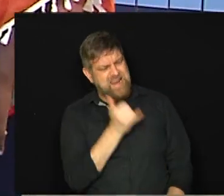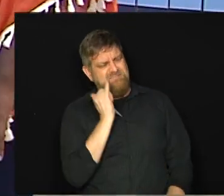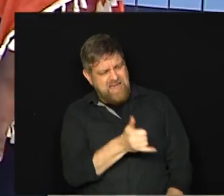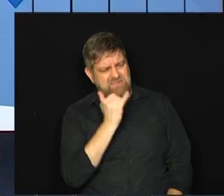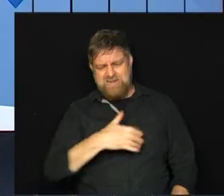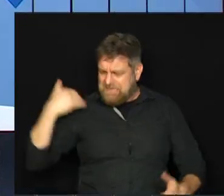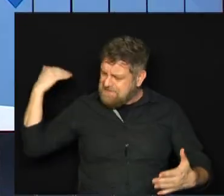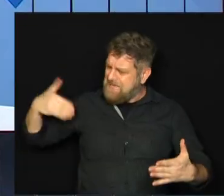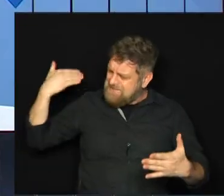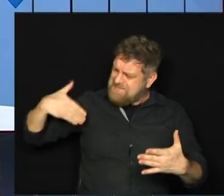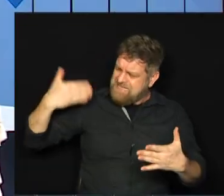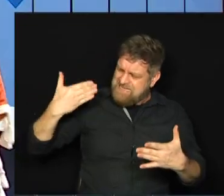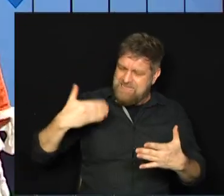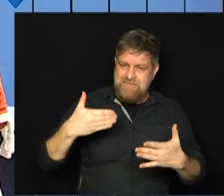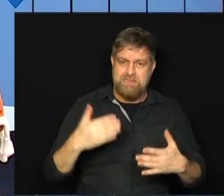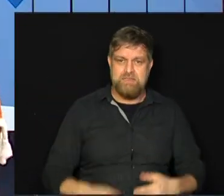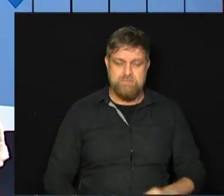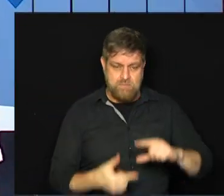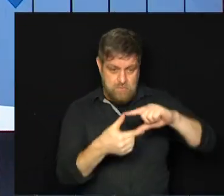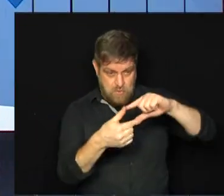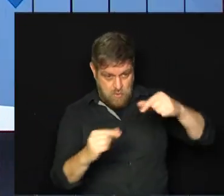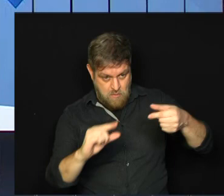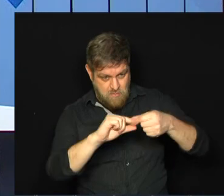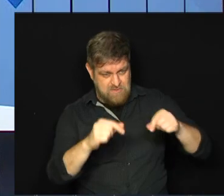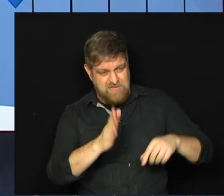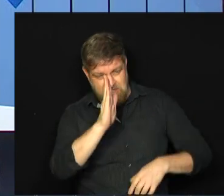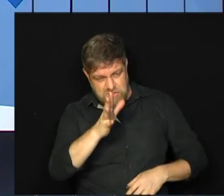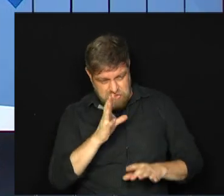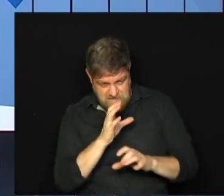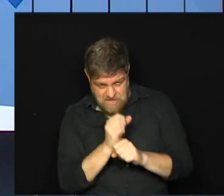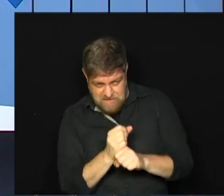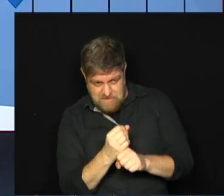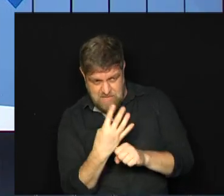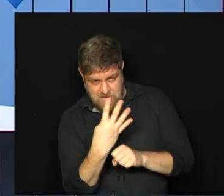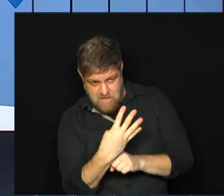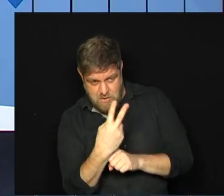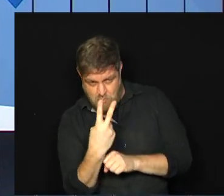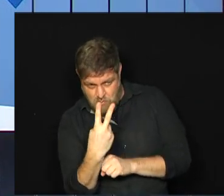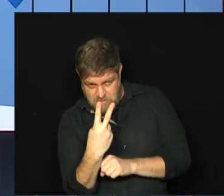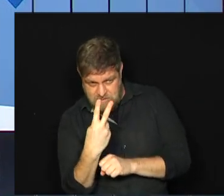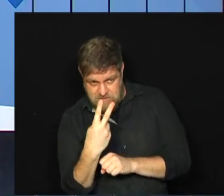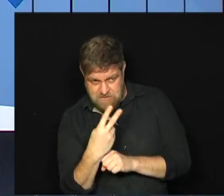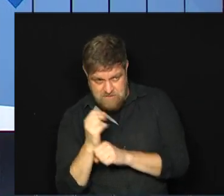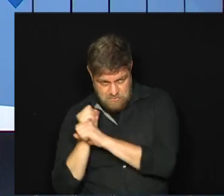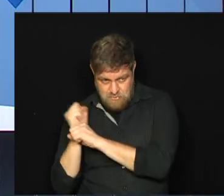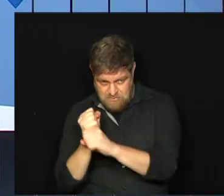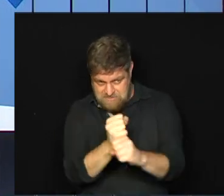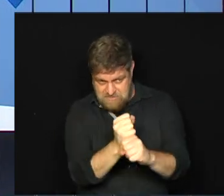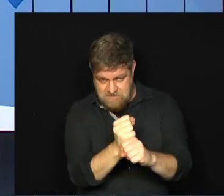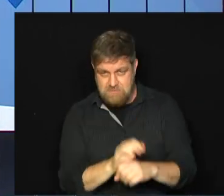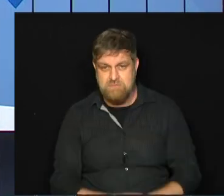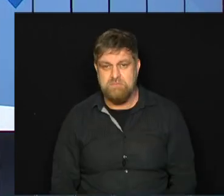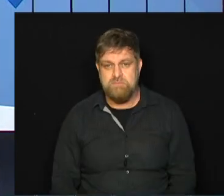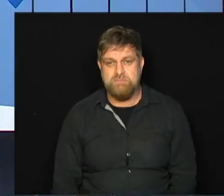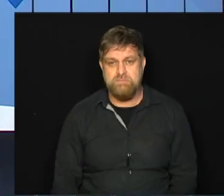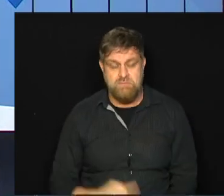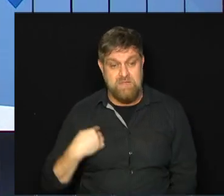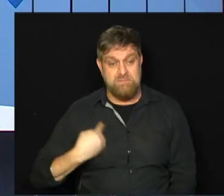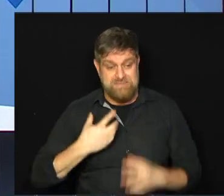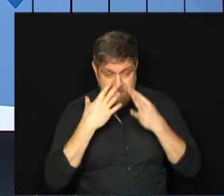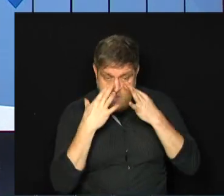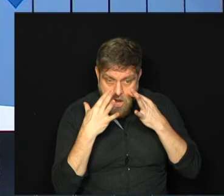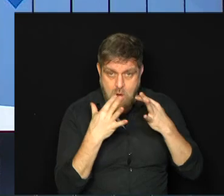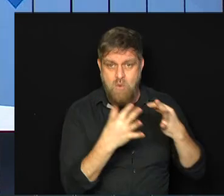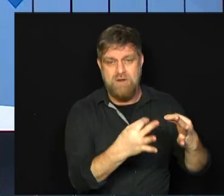né? O Boldrini tem há mais de 40 anos, se eu não me engano, 42, né? Se eu não estiver errando o cálculo aí. Vamos olhar essa